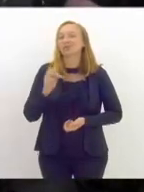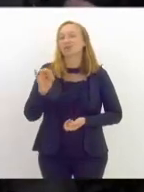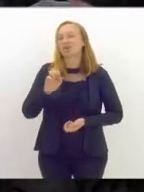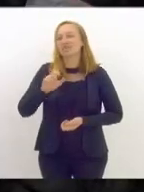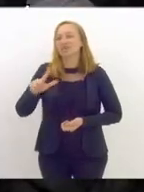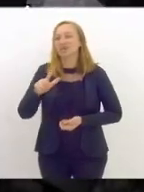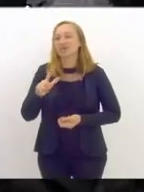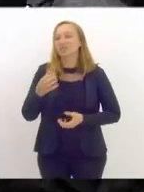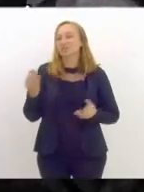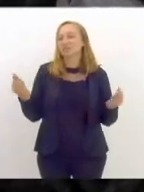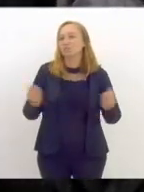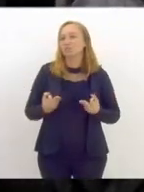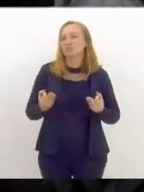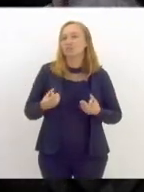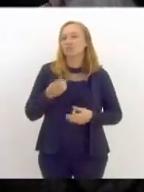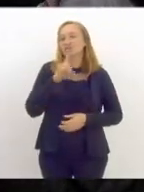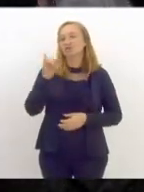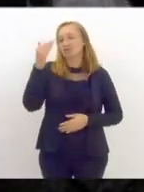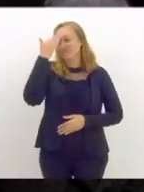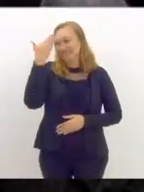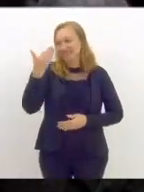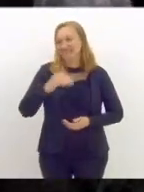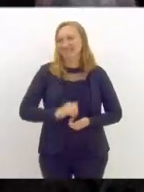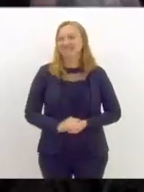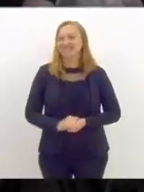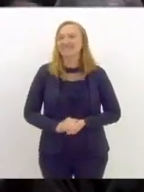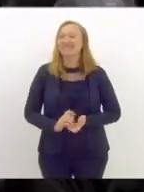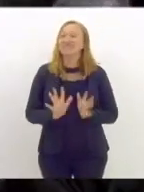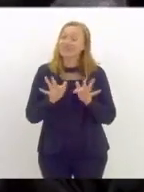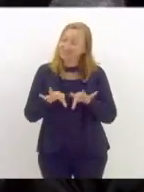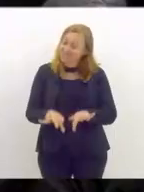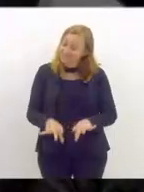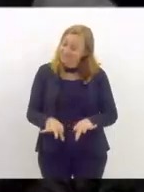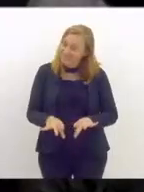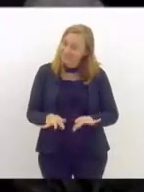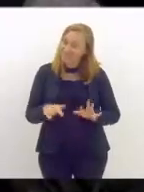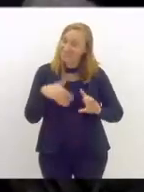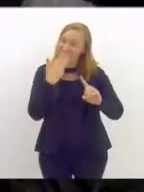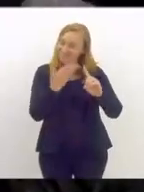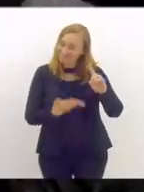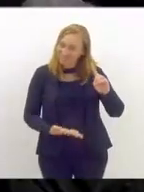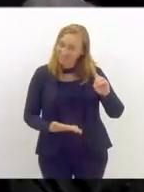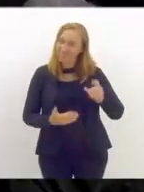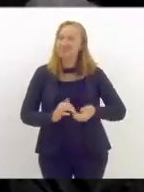todos um ótimo dia. Muito obrigado. Declaro encerrada esta sessão.